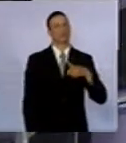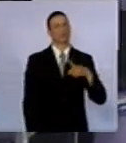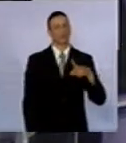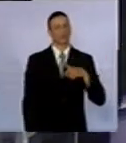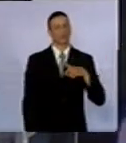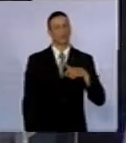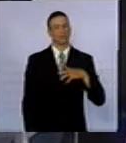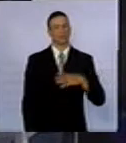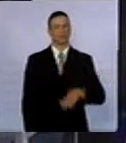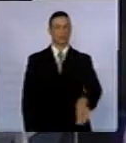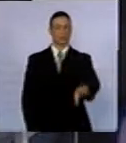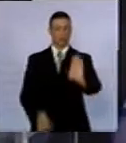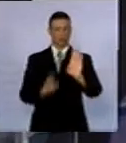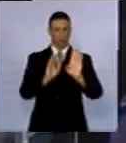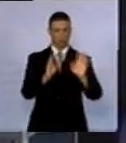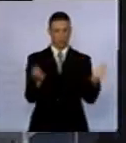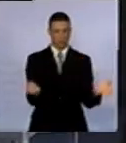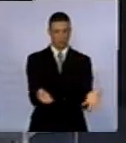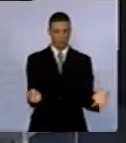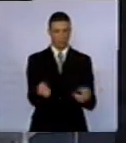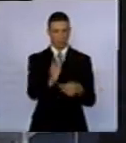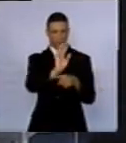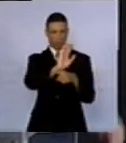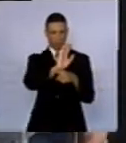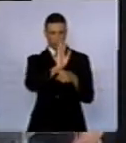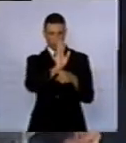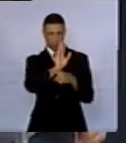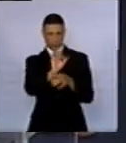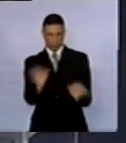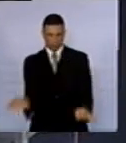Gostaríamos de exibir um vídeo em seguida.